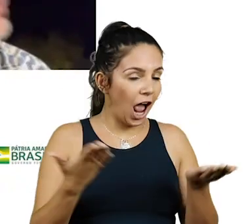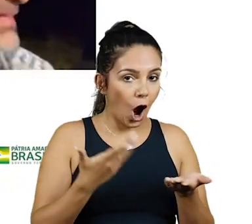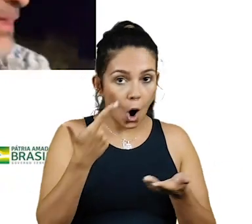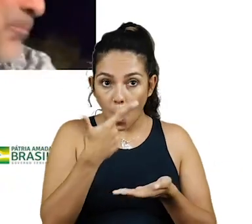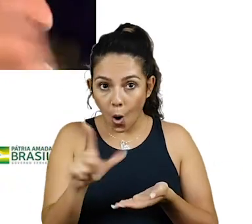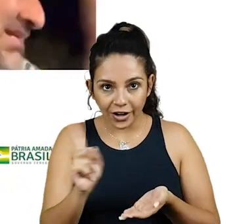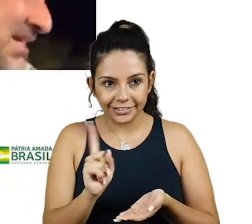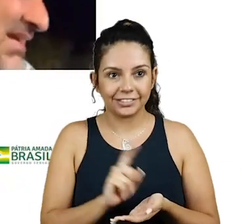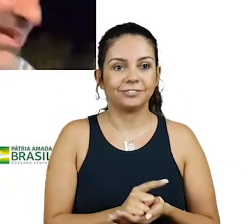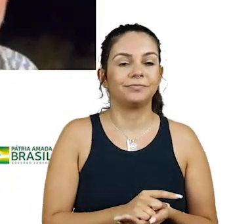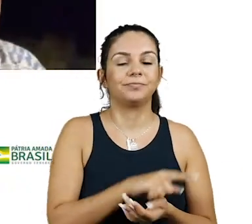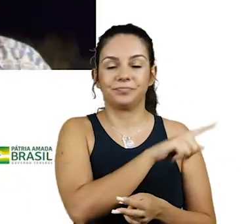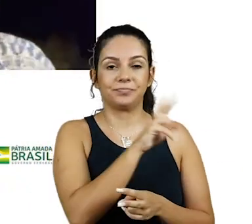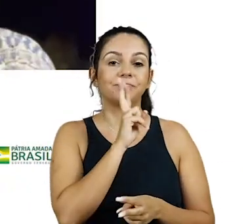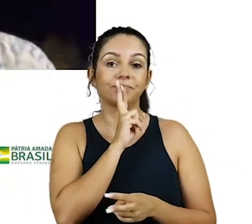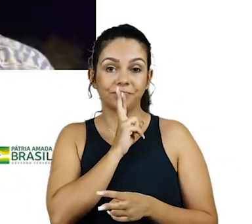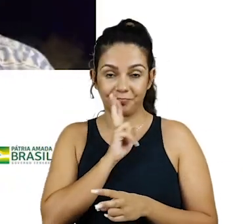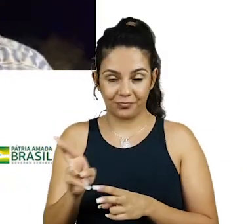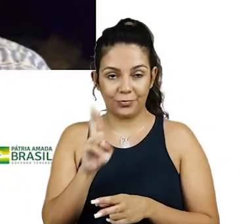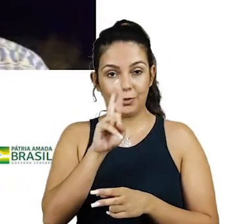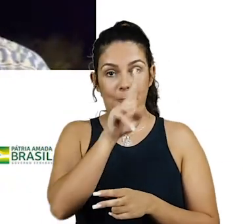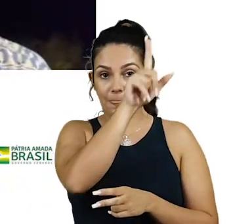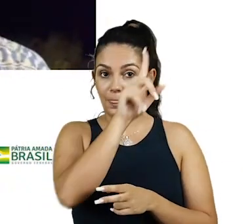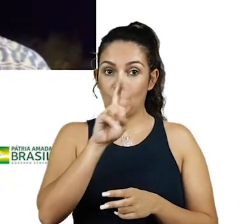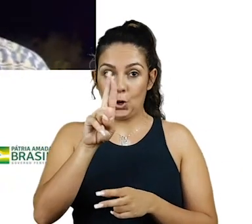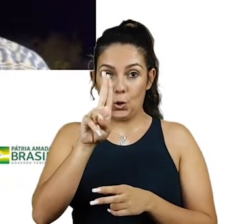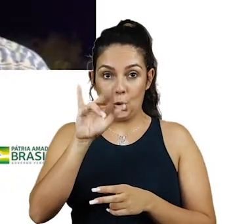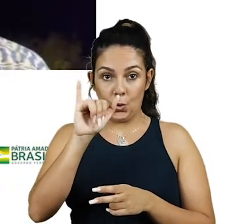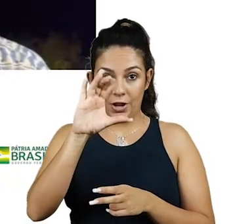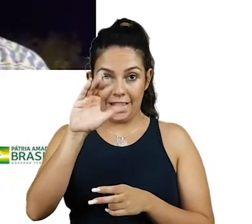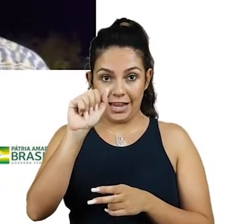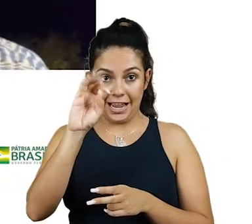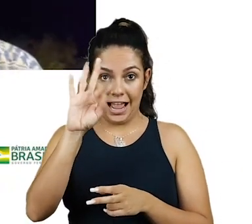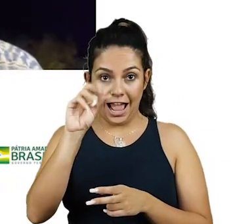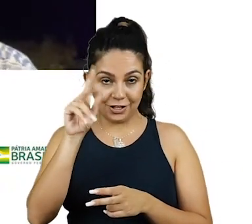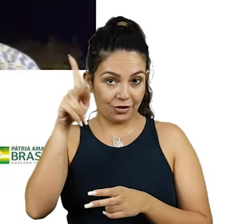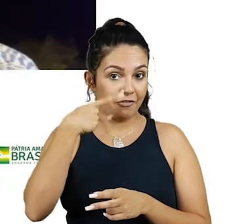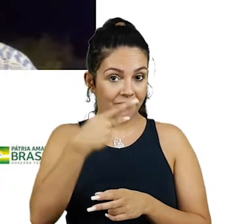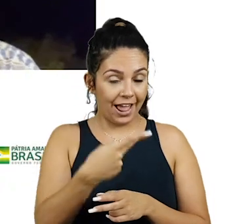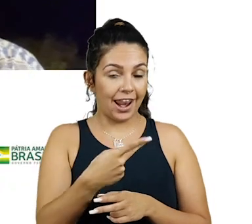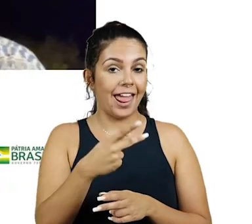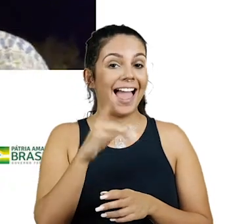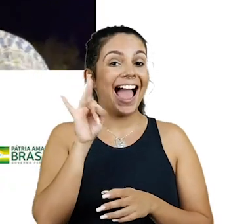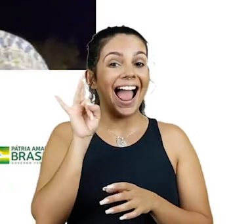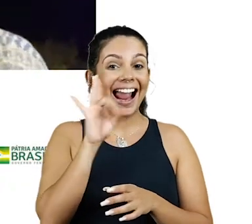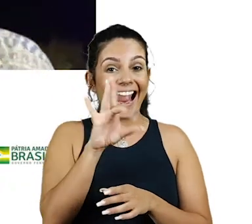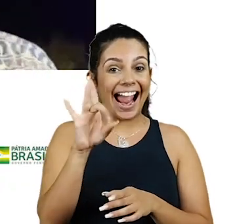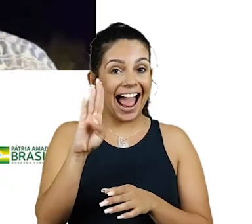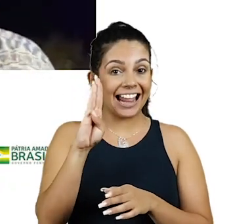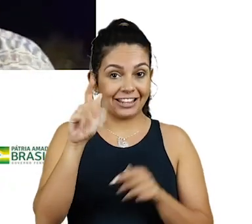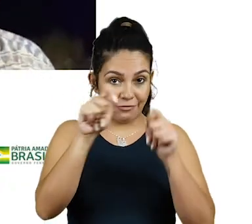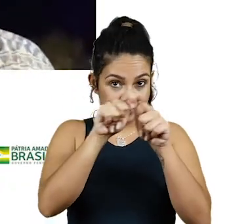um trabalho danado. O Rui Castro fala, cada biografia são 10 anos da vida de uma pessoa. Mas não,